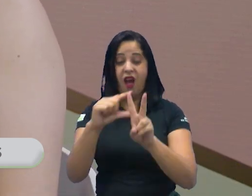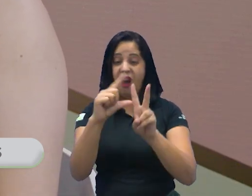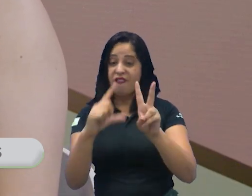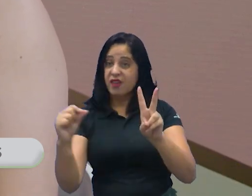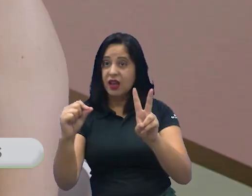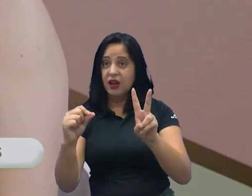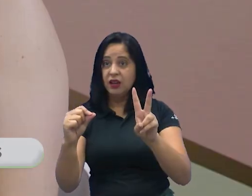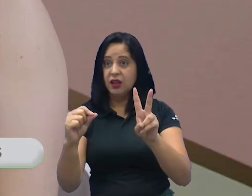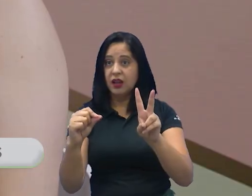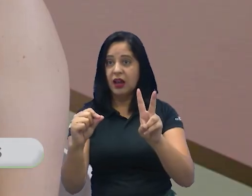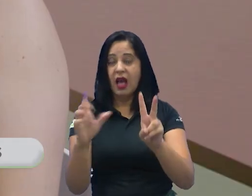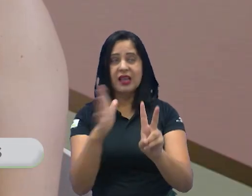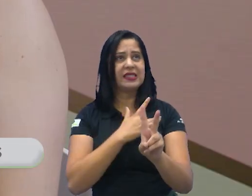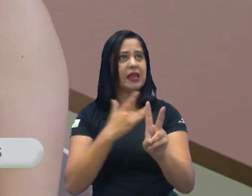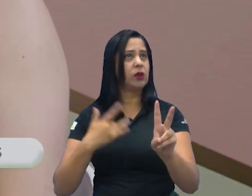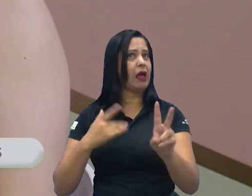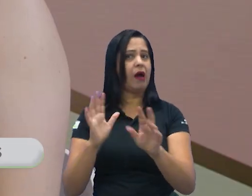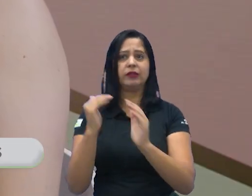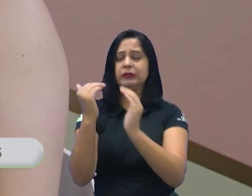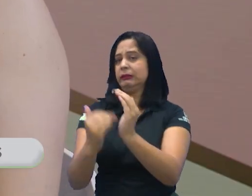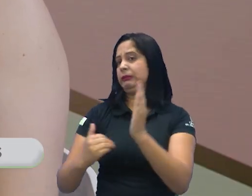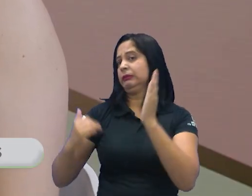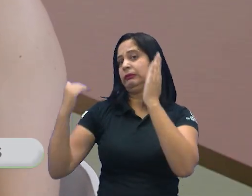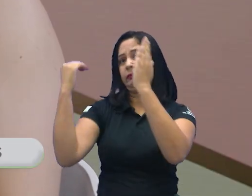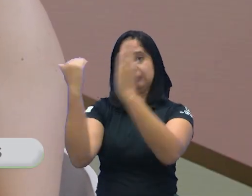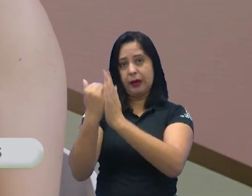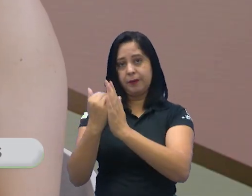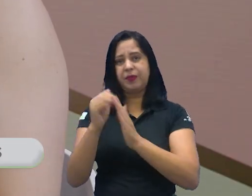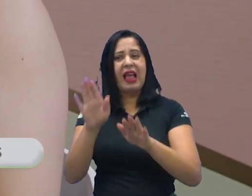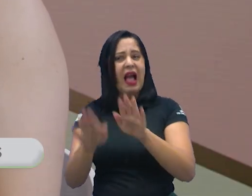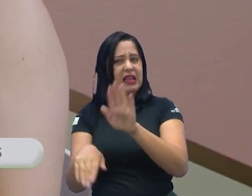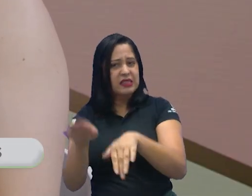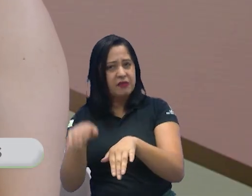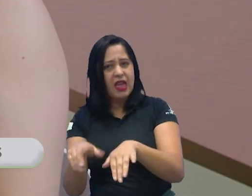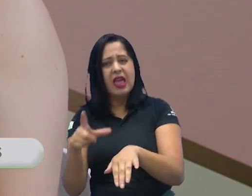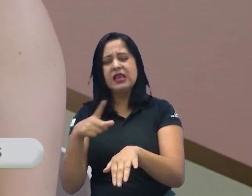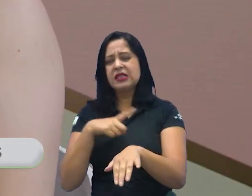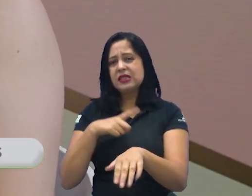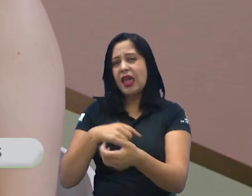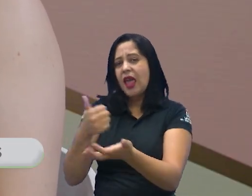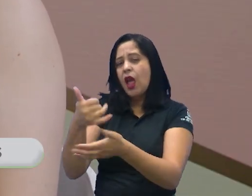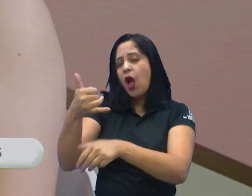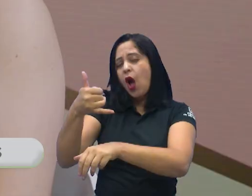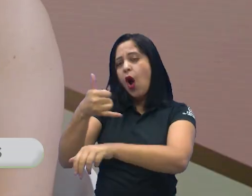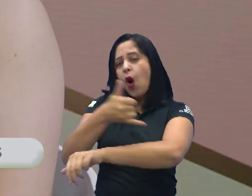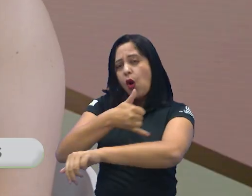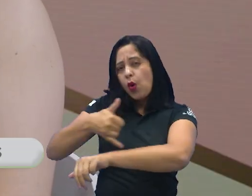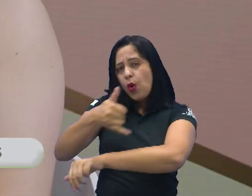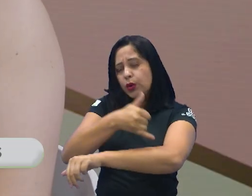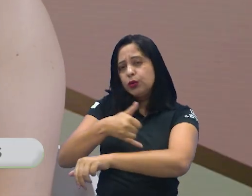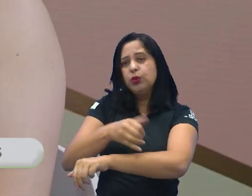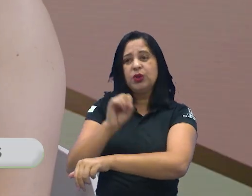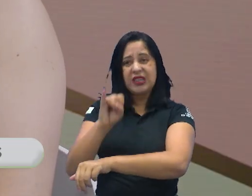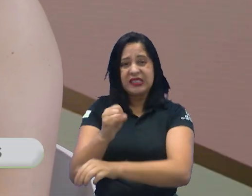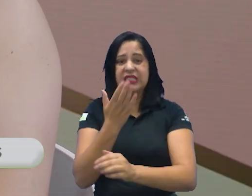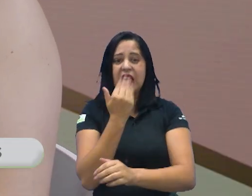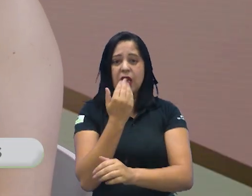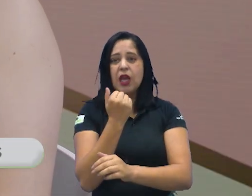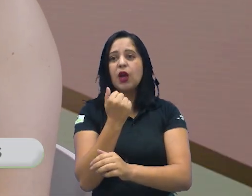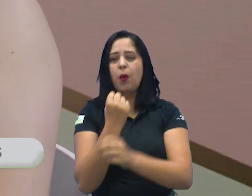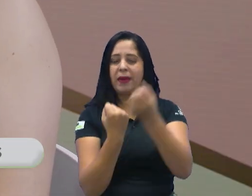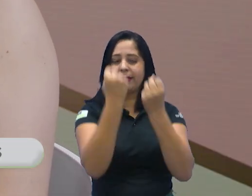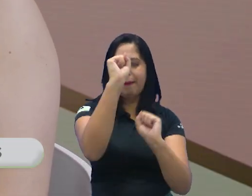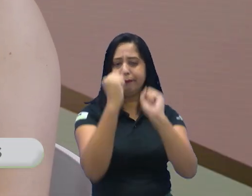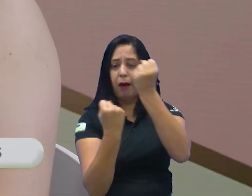vai encontrar um pouco de gordura saturada quando a gente tem alguns tipos de alimentos talvez industrializados ou algum tipo